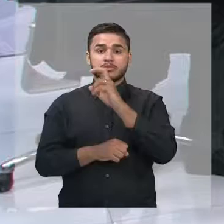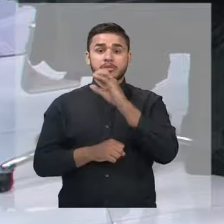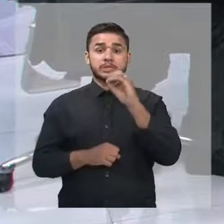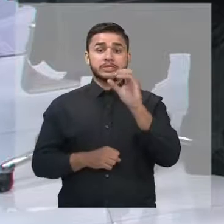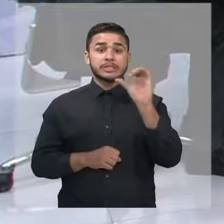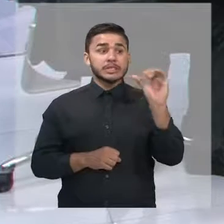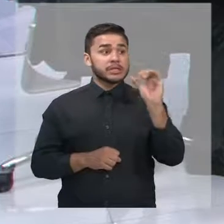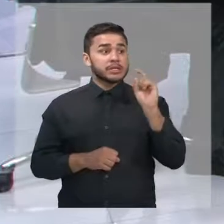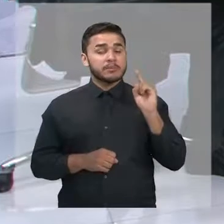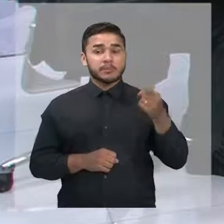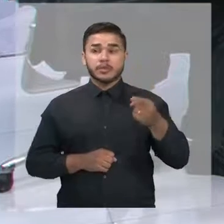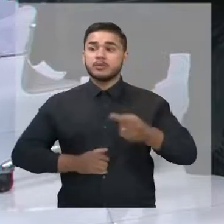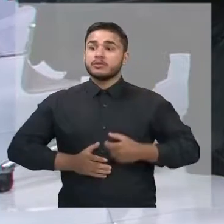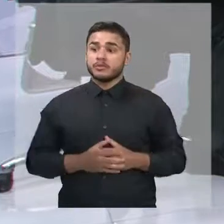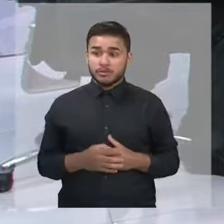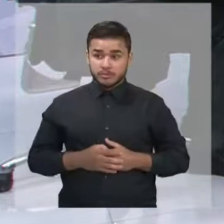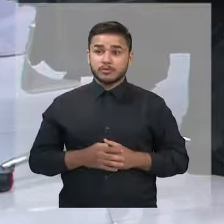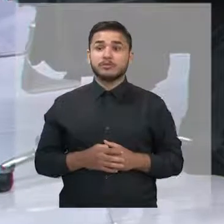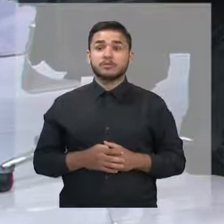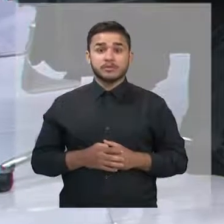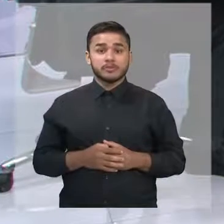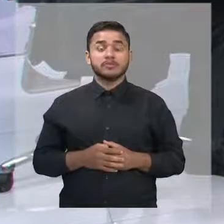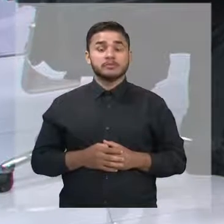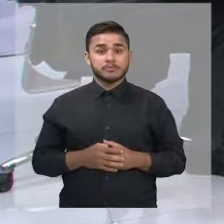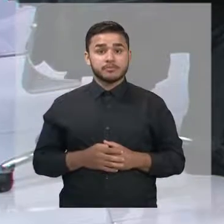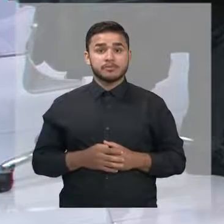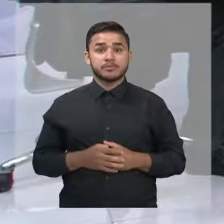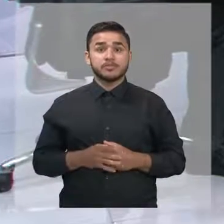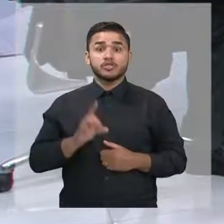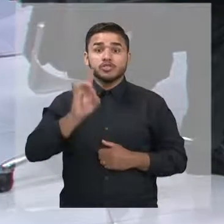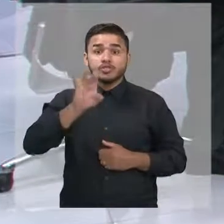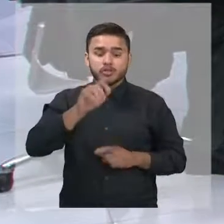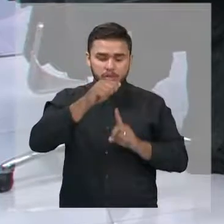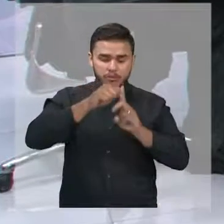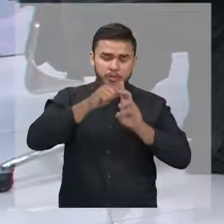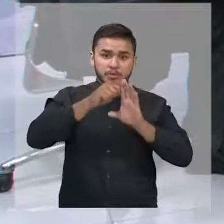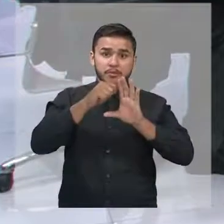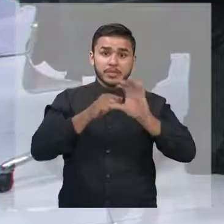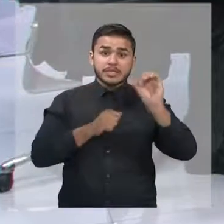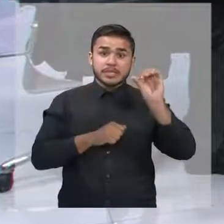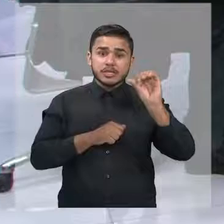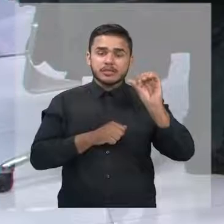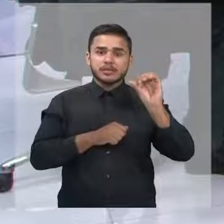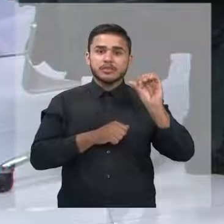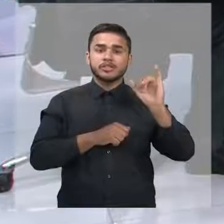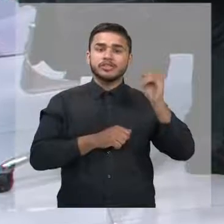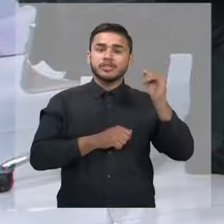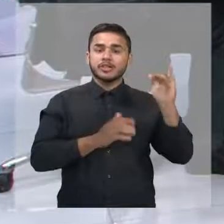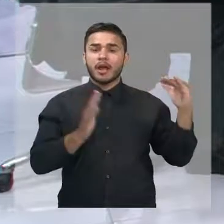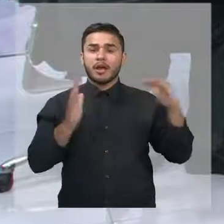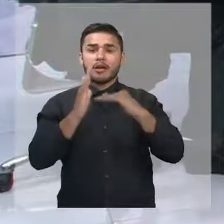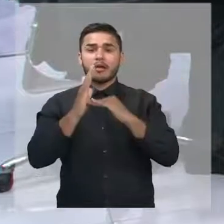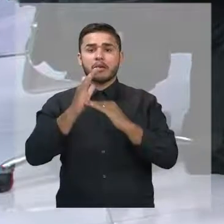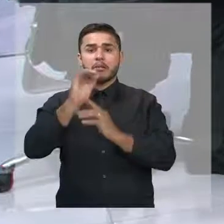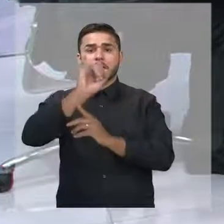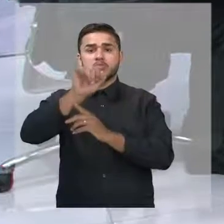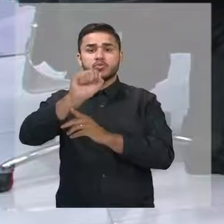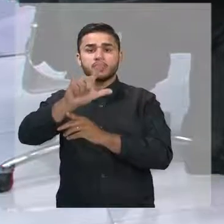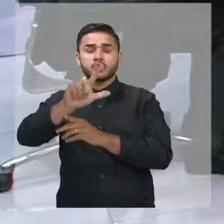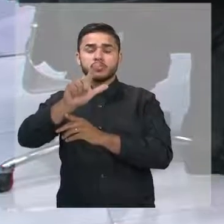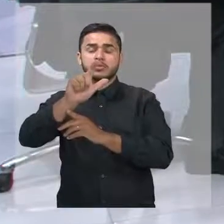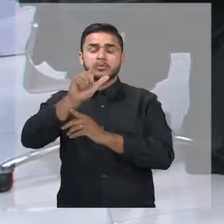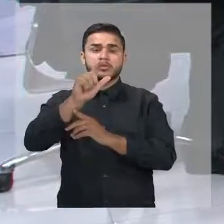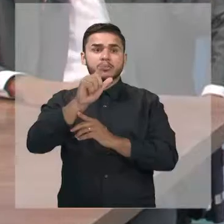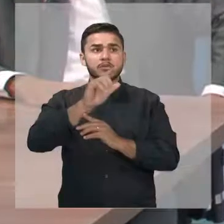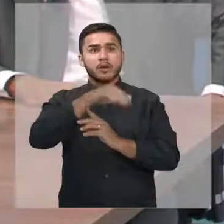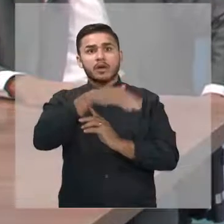Né? Professor Rui Martinho, eu queria começar. O que está acontecendo com a nossa sociedade? Bom, eu fico